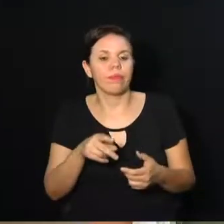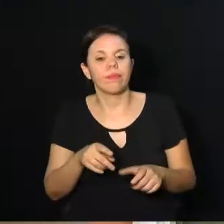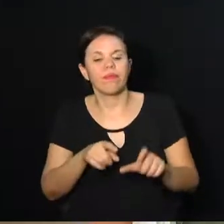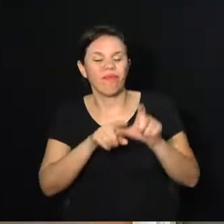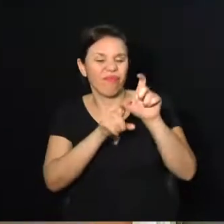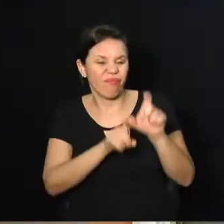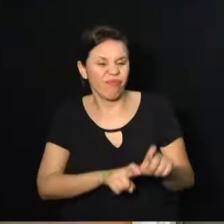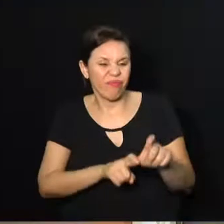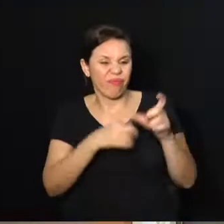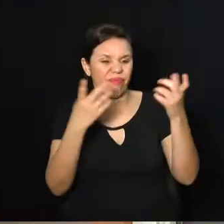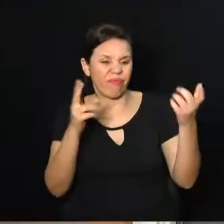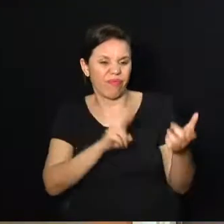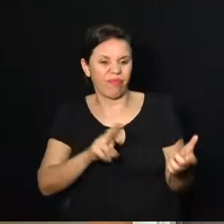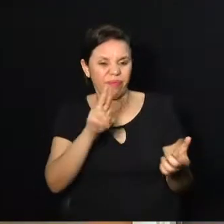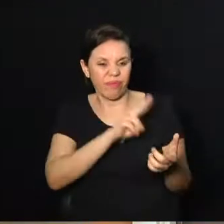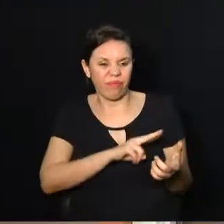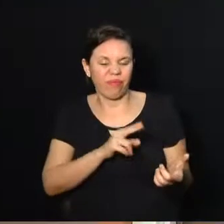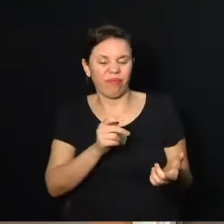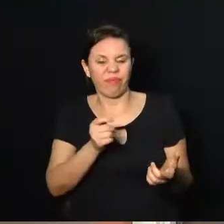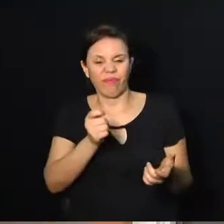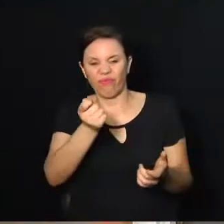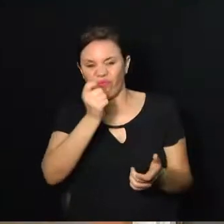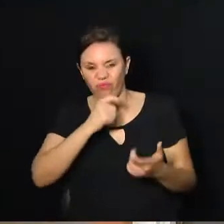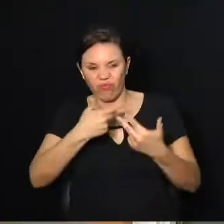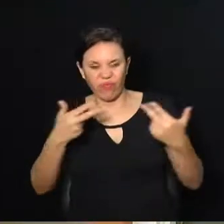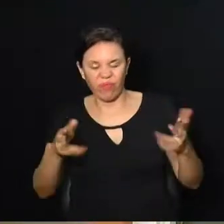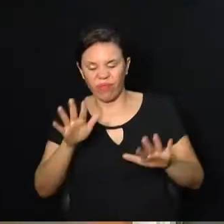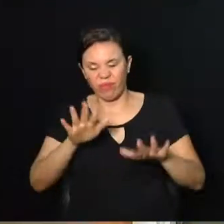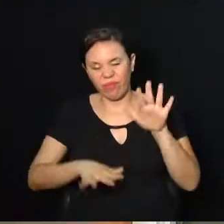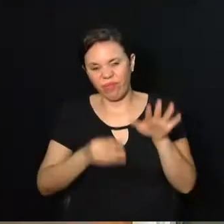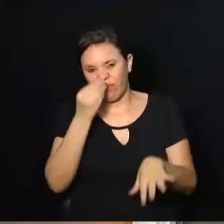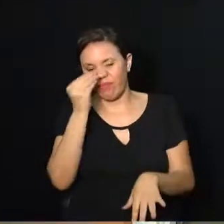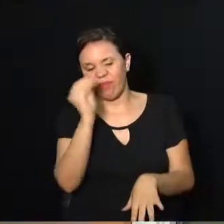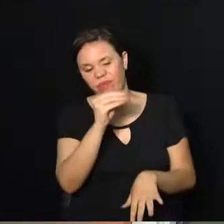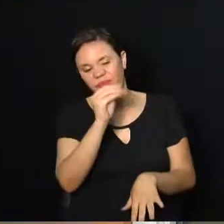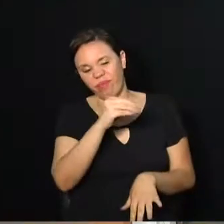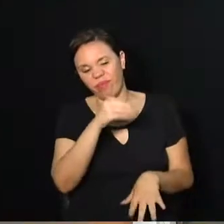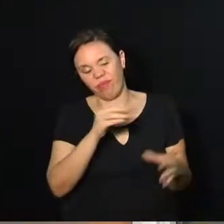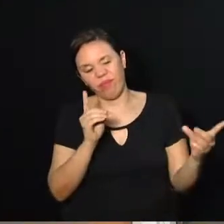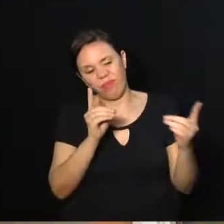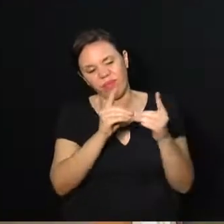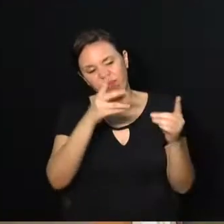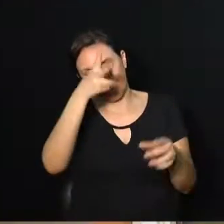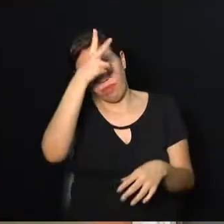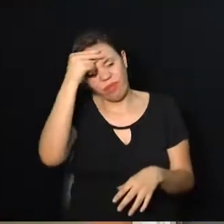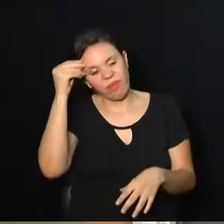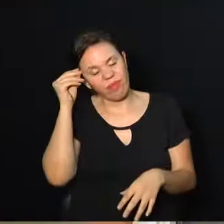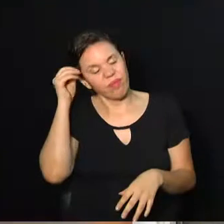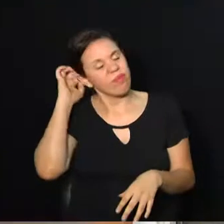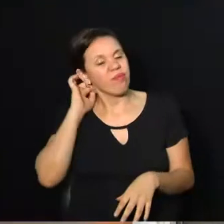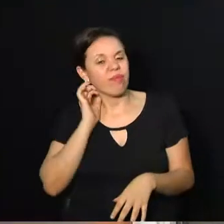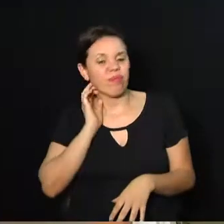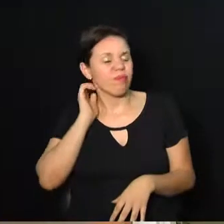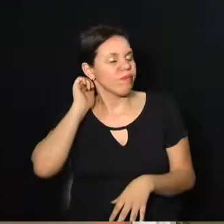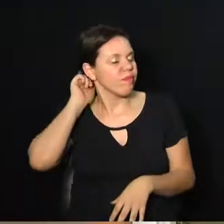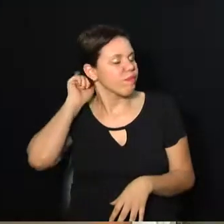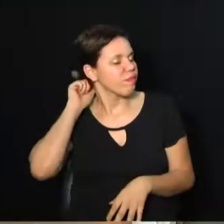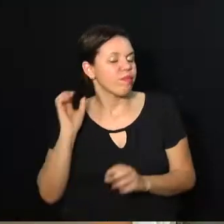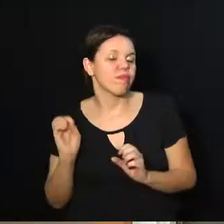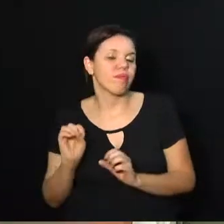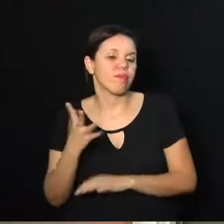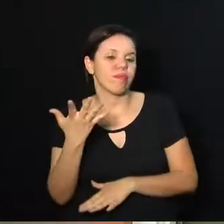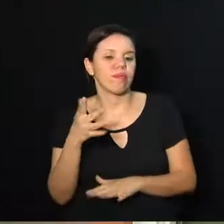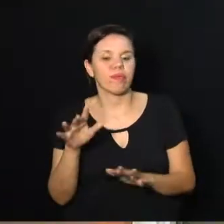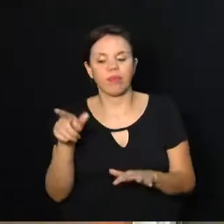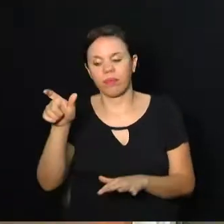instalada, então ela acaba rejeitando o serviço público e aí sobra todas as consequências aí para